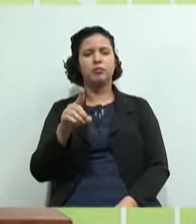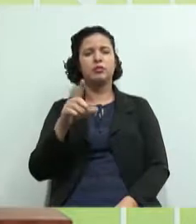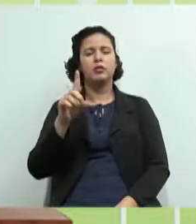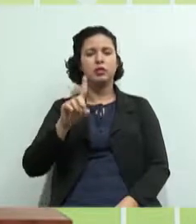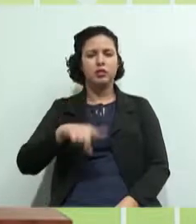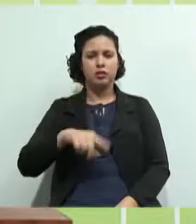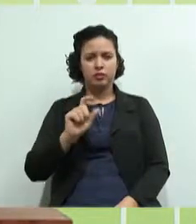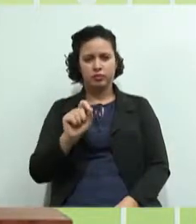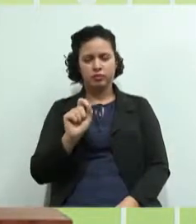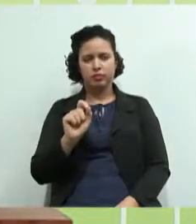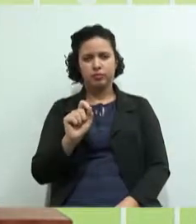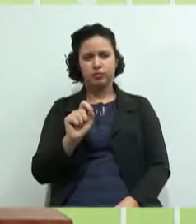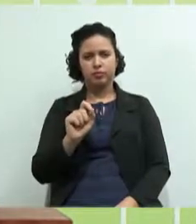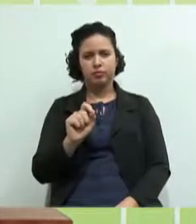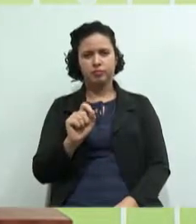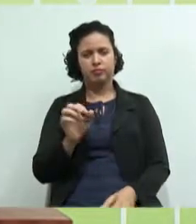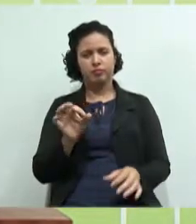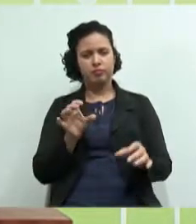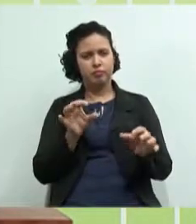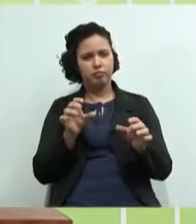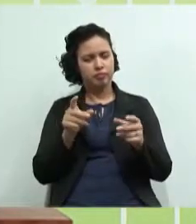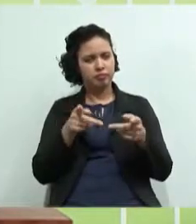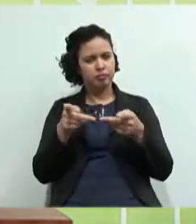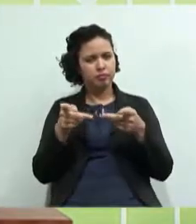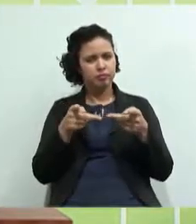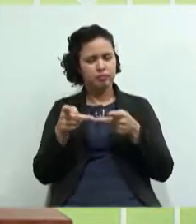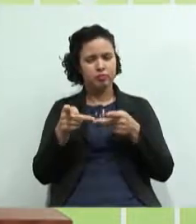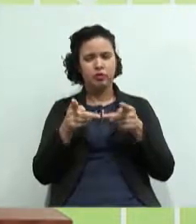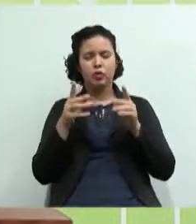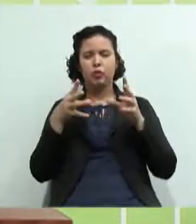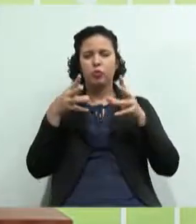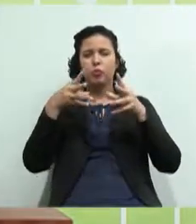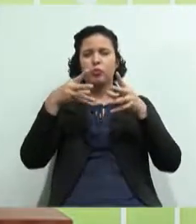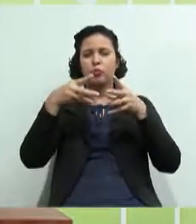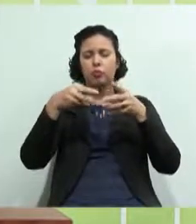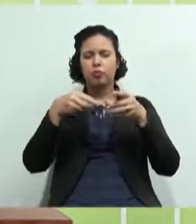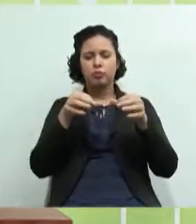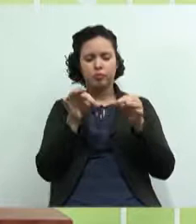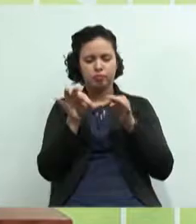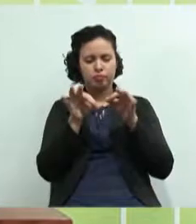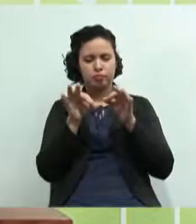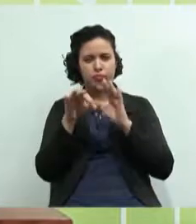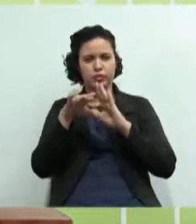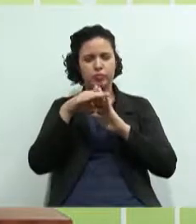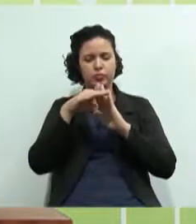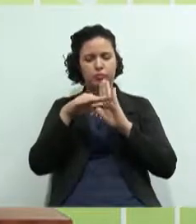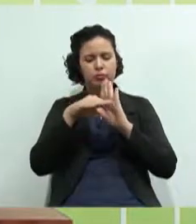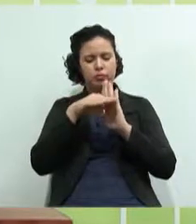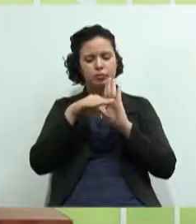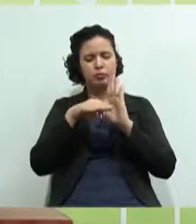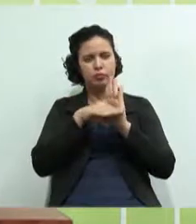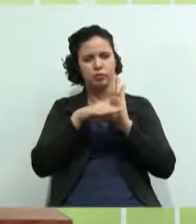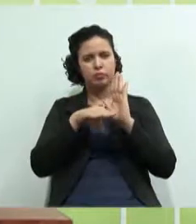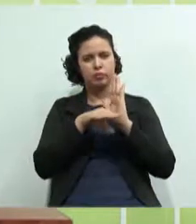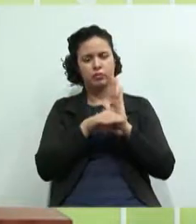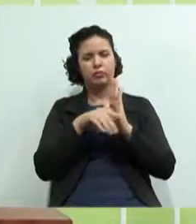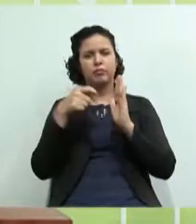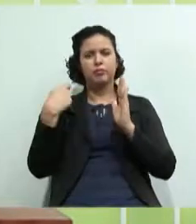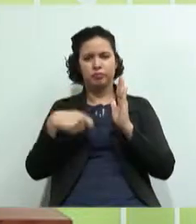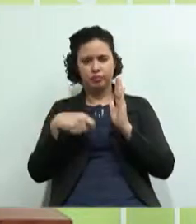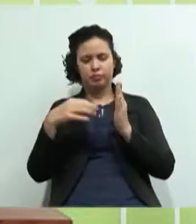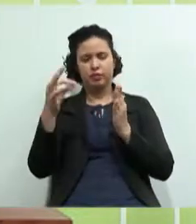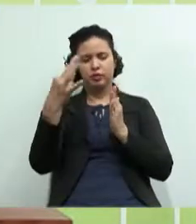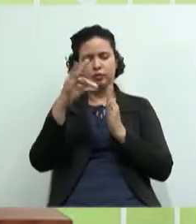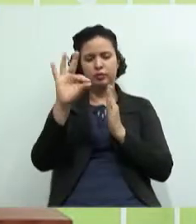plano, ele nada mais é do que tudo aquilo que você planejou e está escrito, e você deve cumprir cada etapa daquela, cada um em